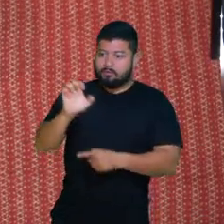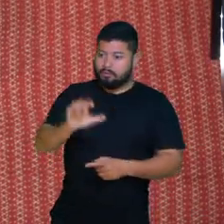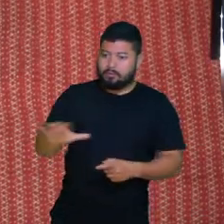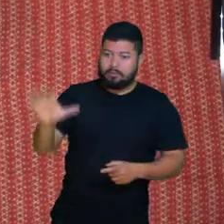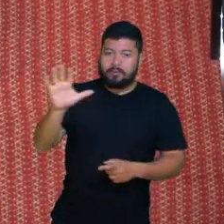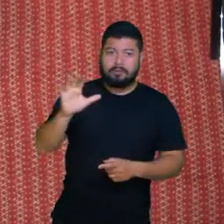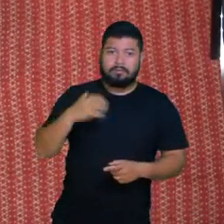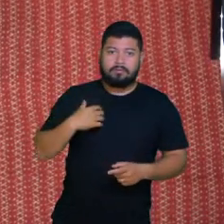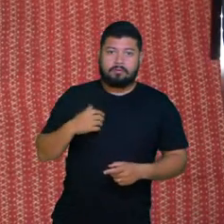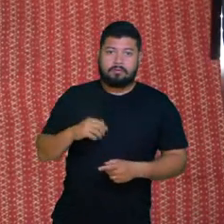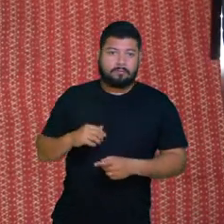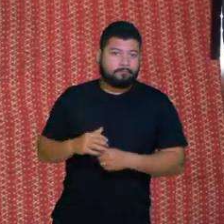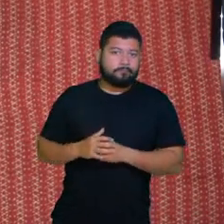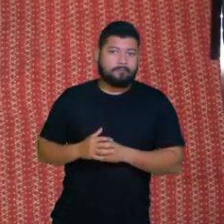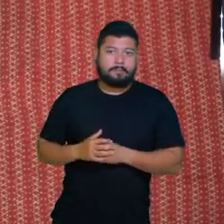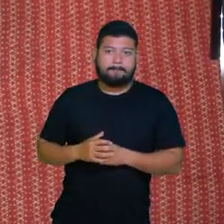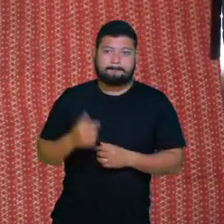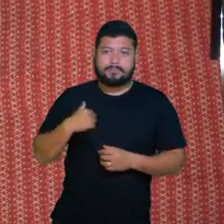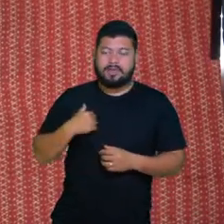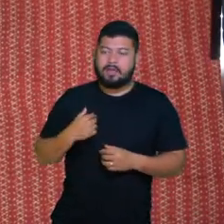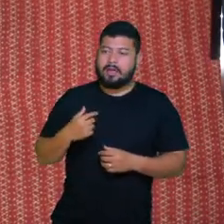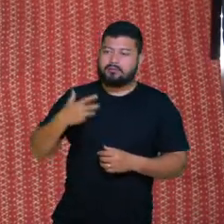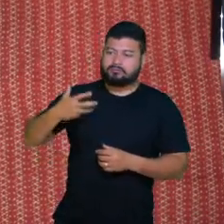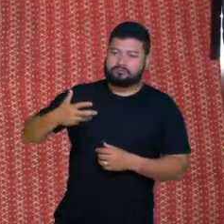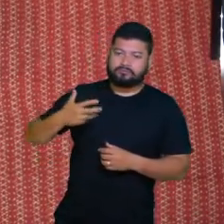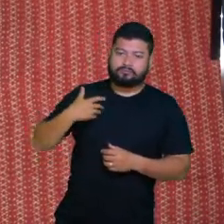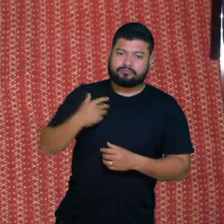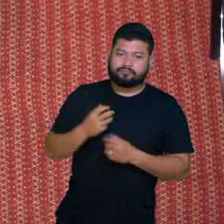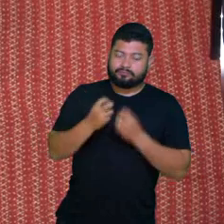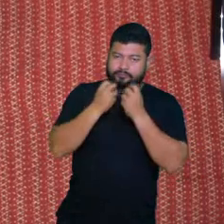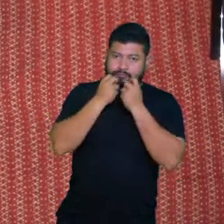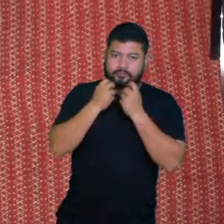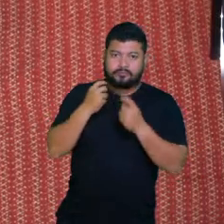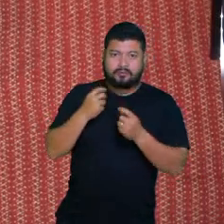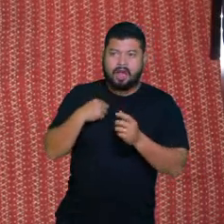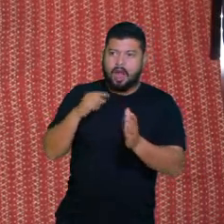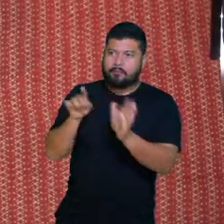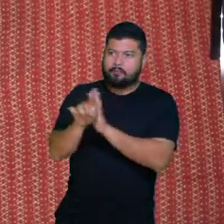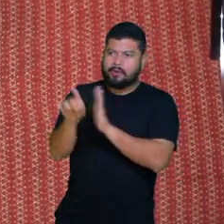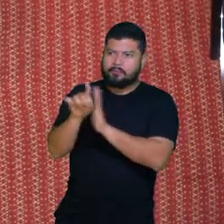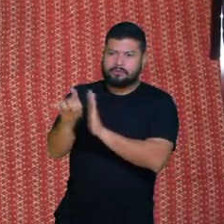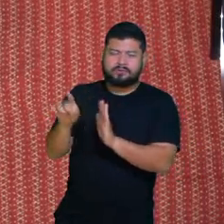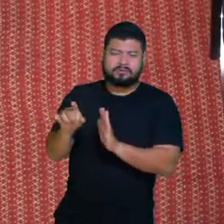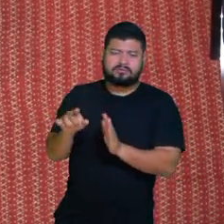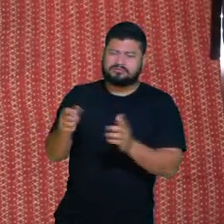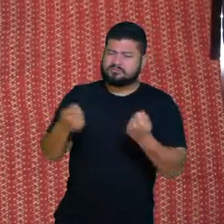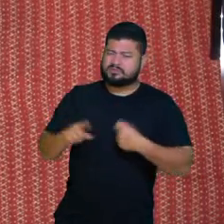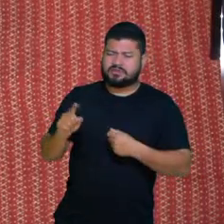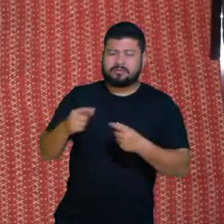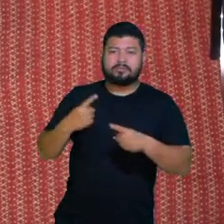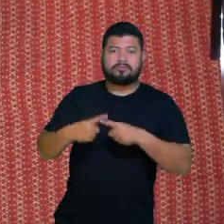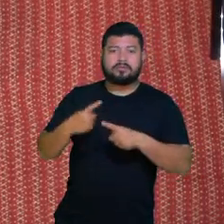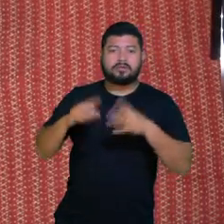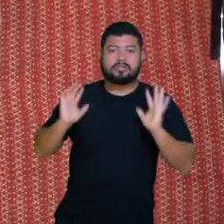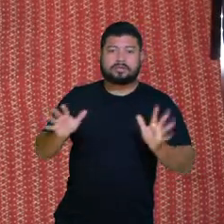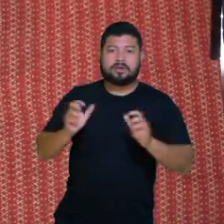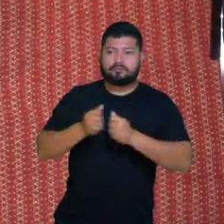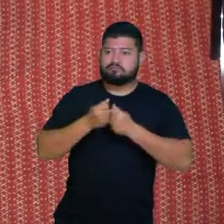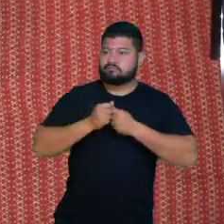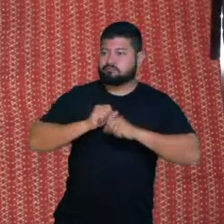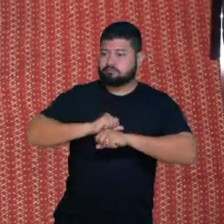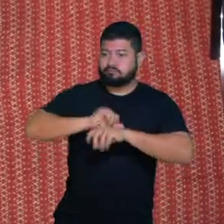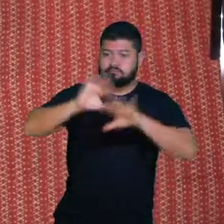e nem vou fazer pergunta para vocês mas porque tudo já foi muito bem esclarecido só que eu quero trazer dois assuntos